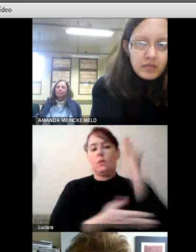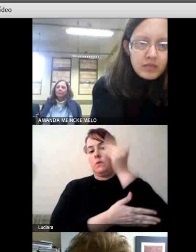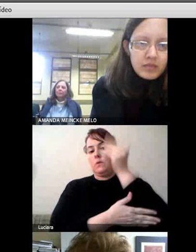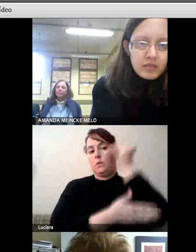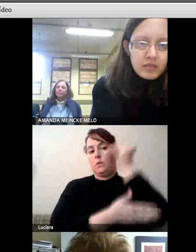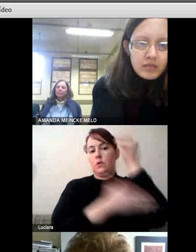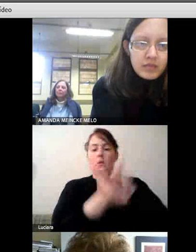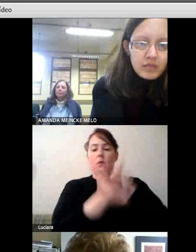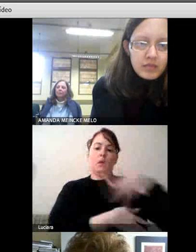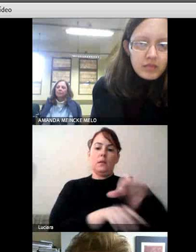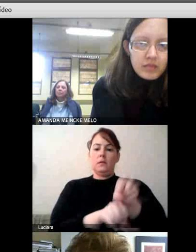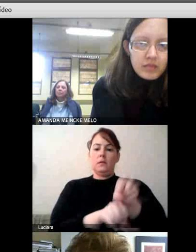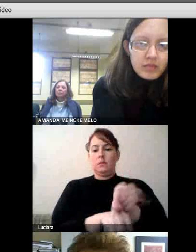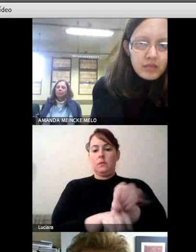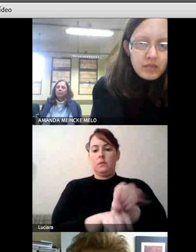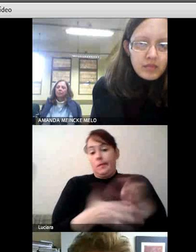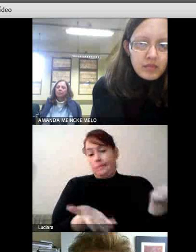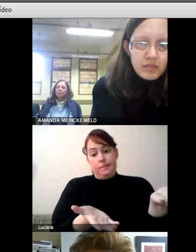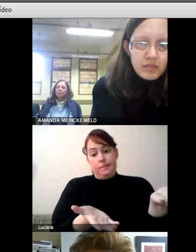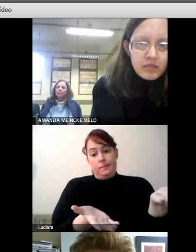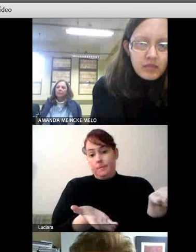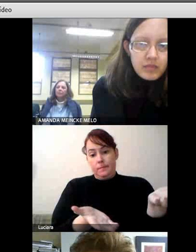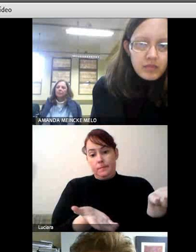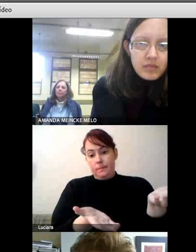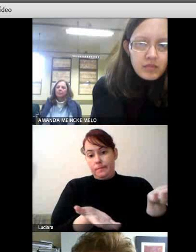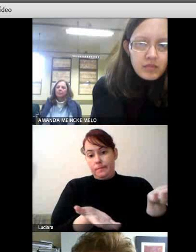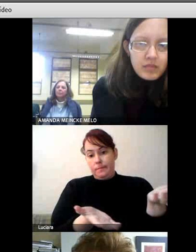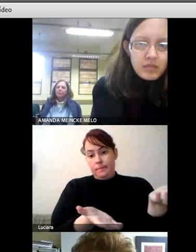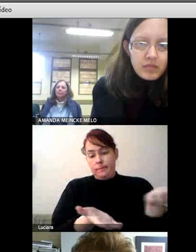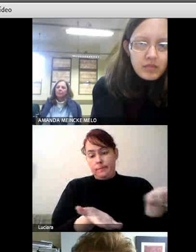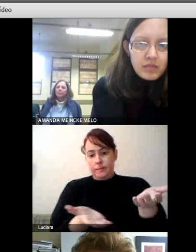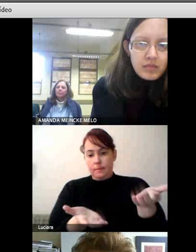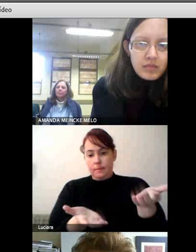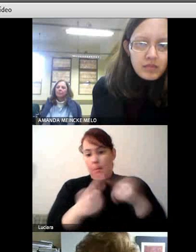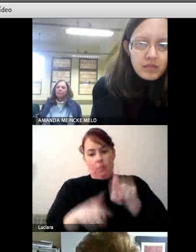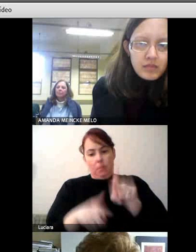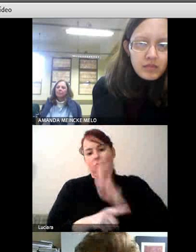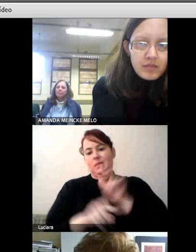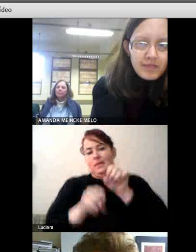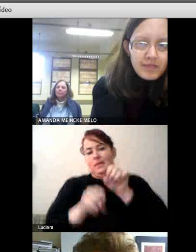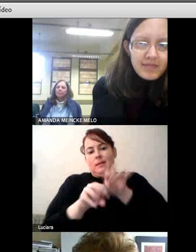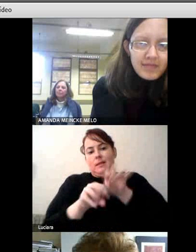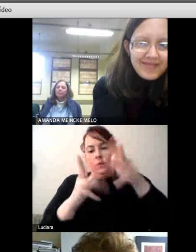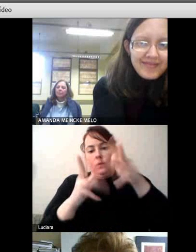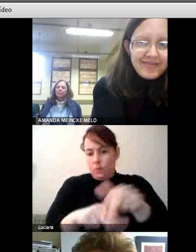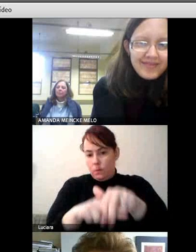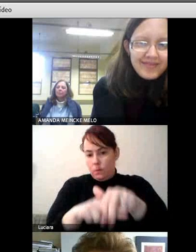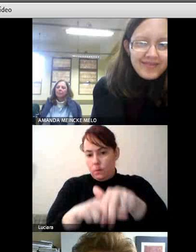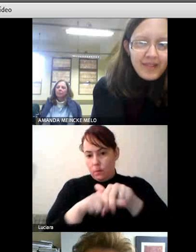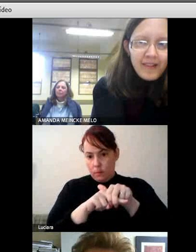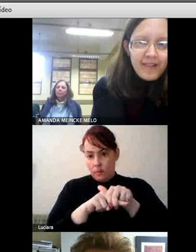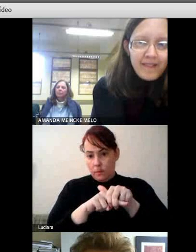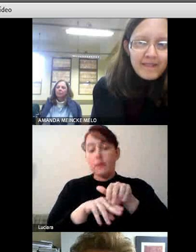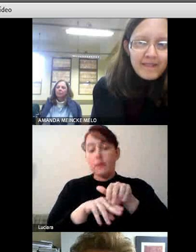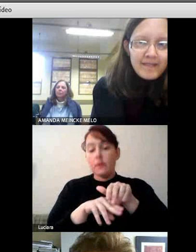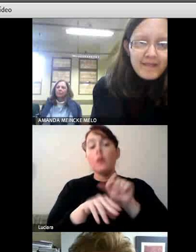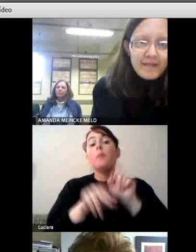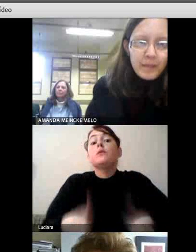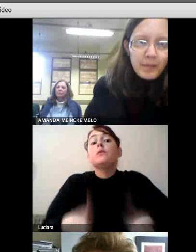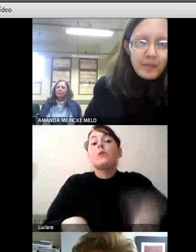Escolar, Prática de Psicologia, mais 4 semestres. Mais até, ano inteiro na escola, e depois era